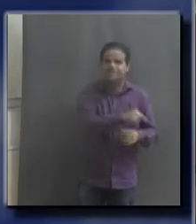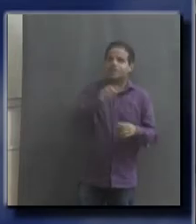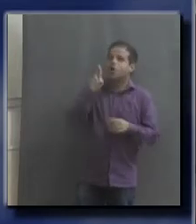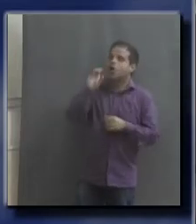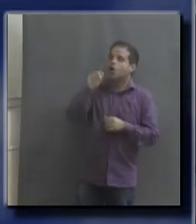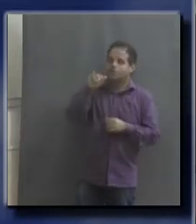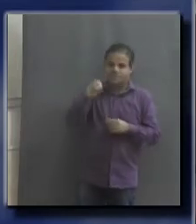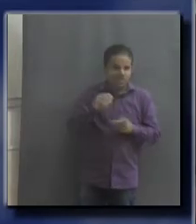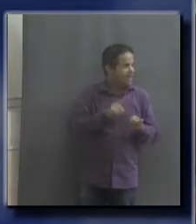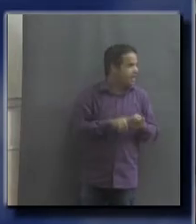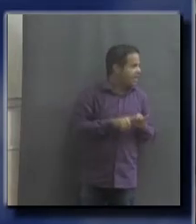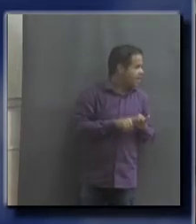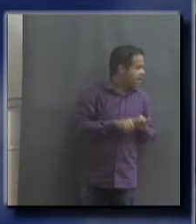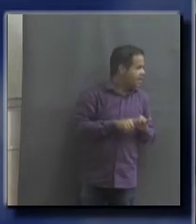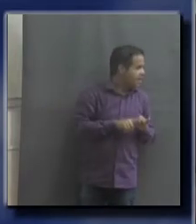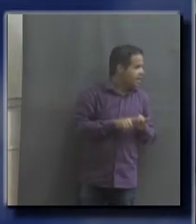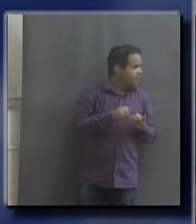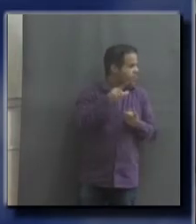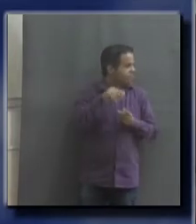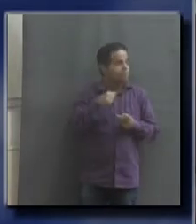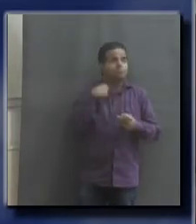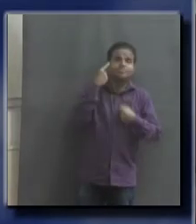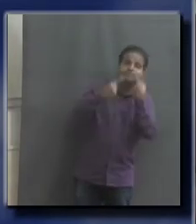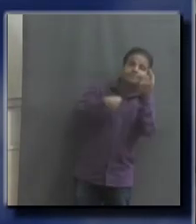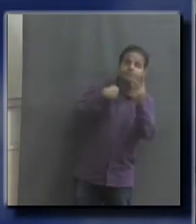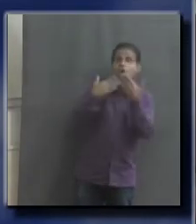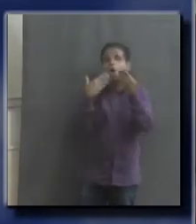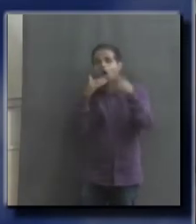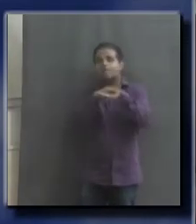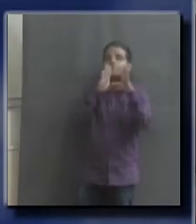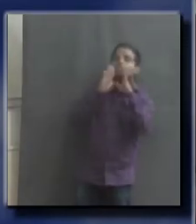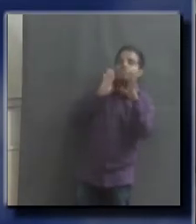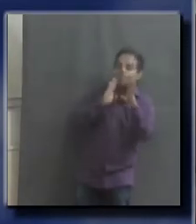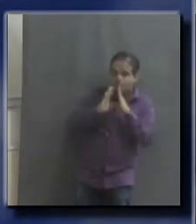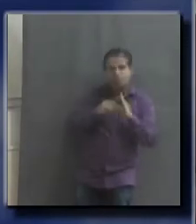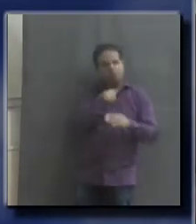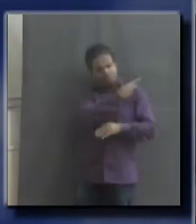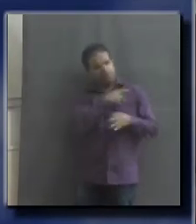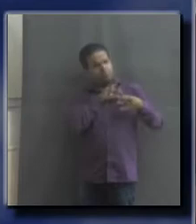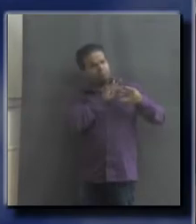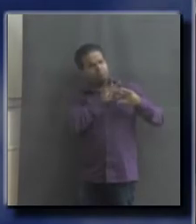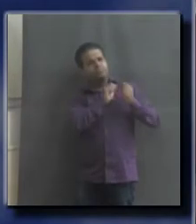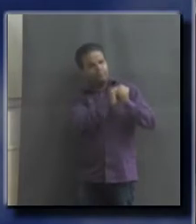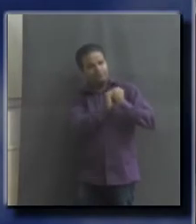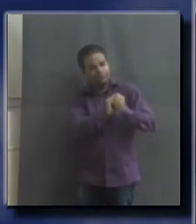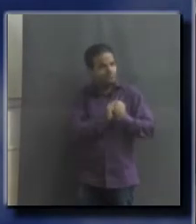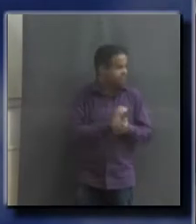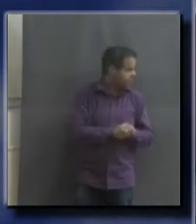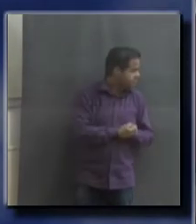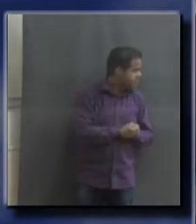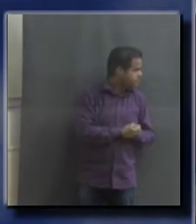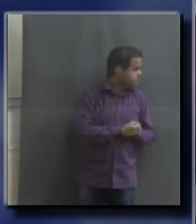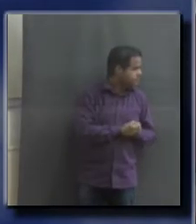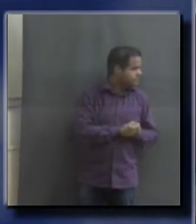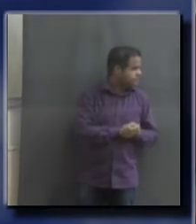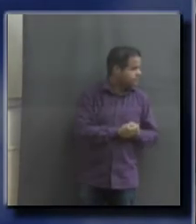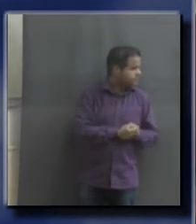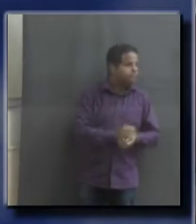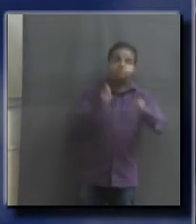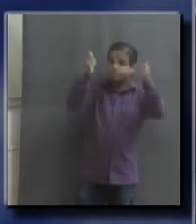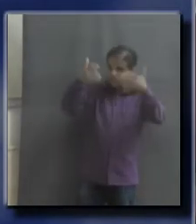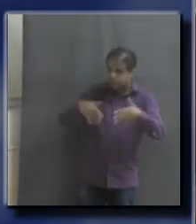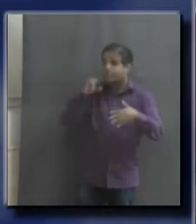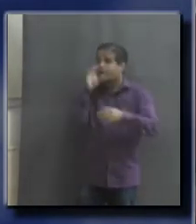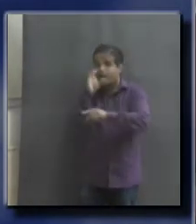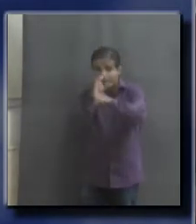Rogério, Lu, que a gente só se vê aí pelo Face, mas estamos juntos, né? E dizer rapidamente,